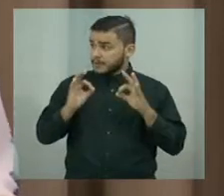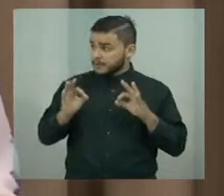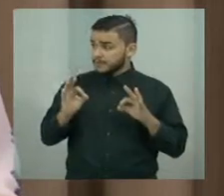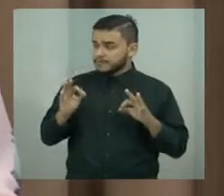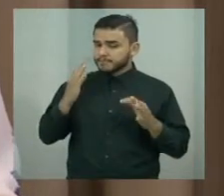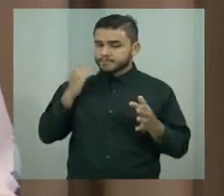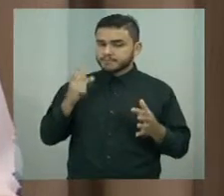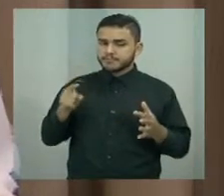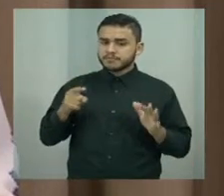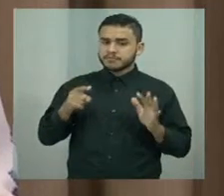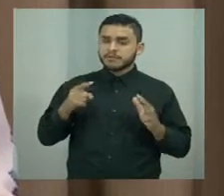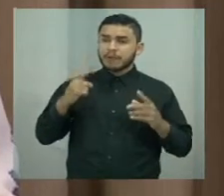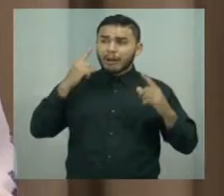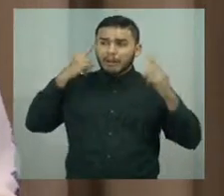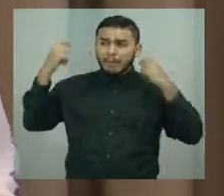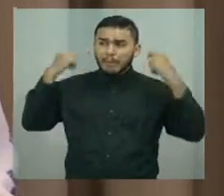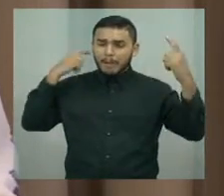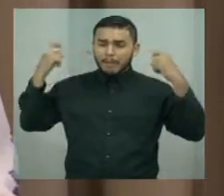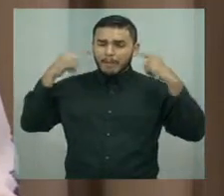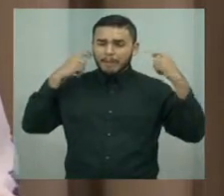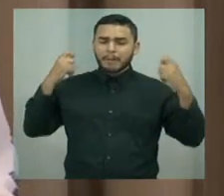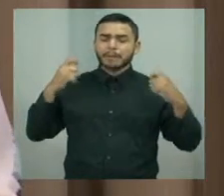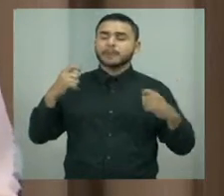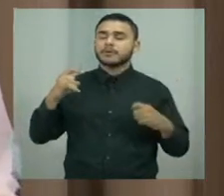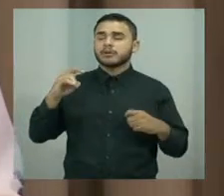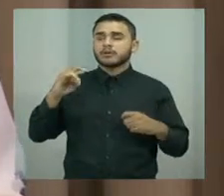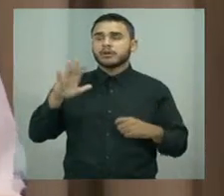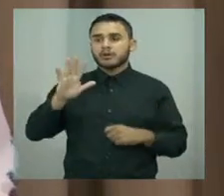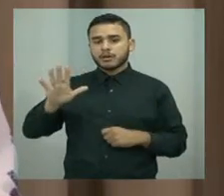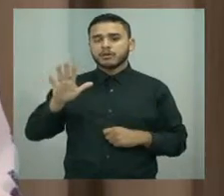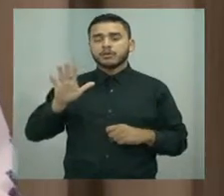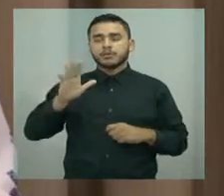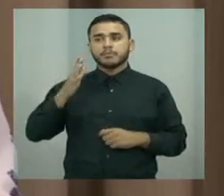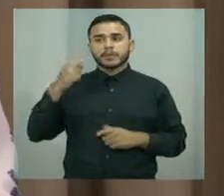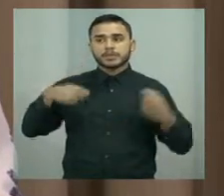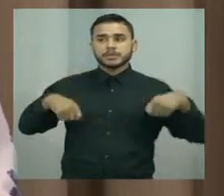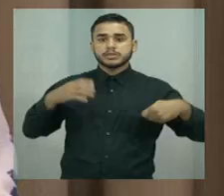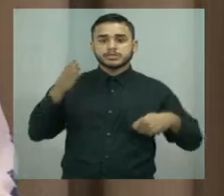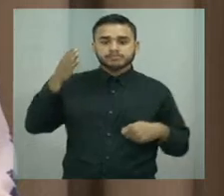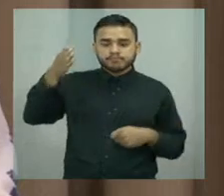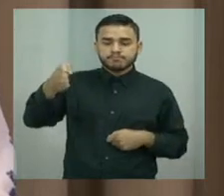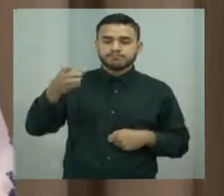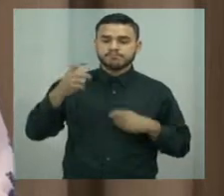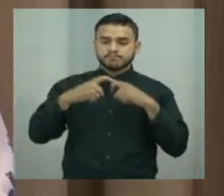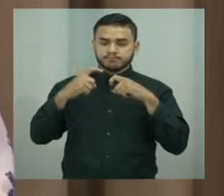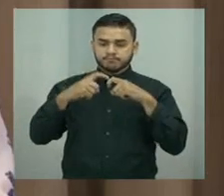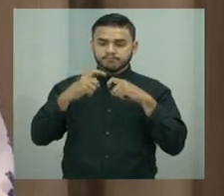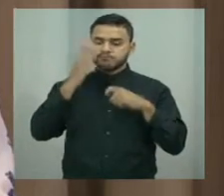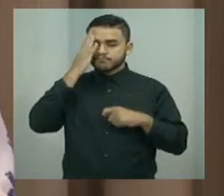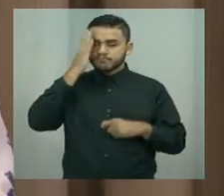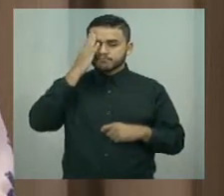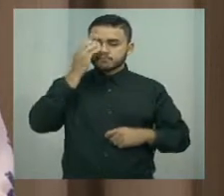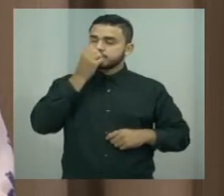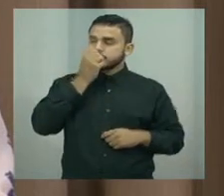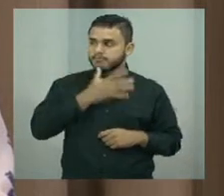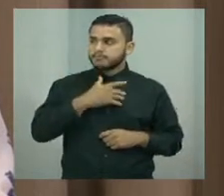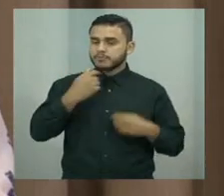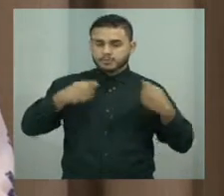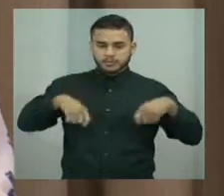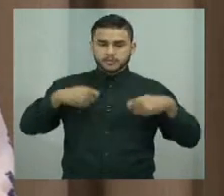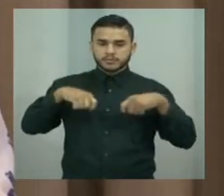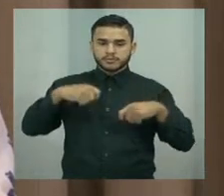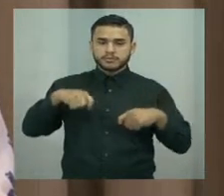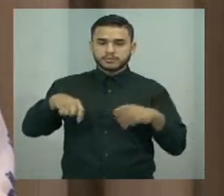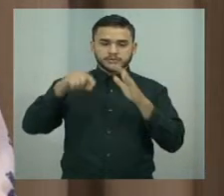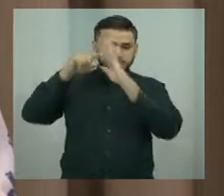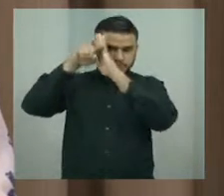expõe muito ao ruído, mais do que o necessário, você procurar o especialista, né? Coloque na sua lista de avaliações médicas, né? Coloque na sua